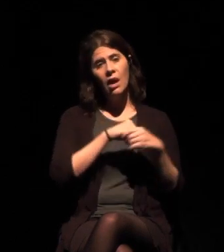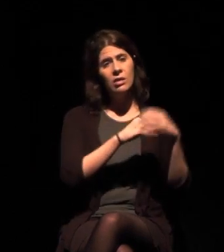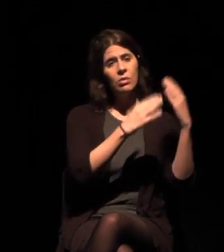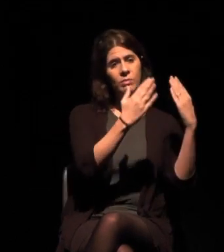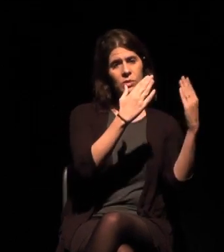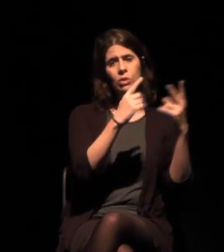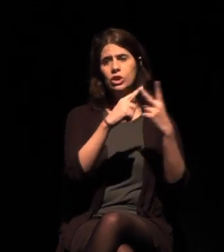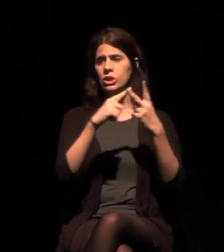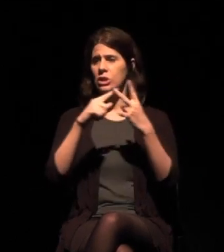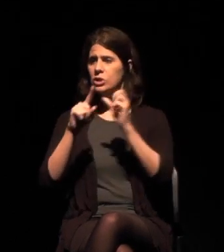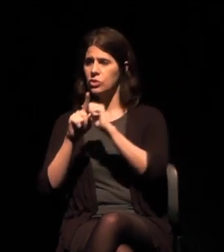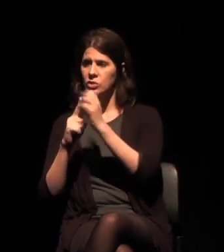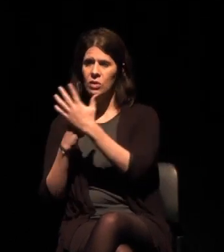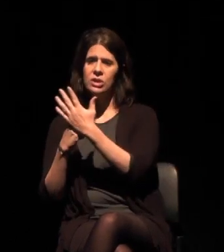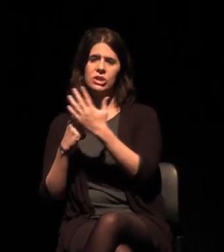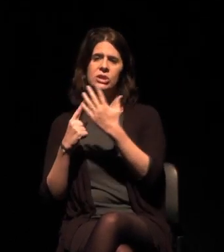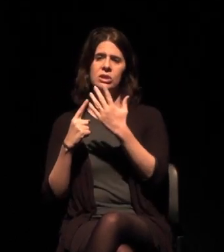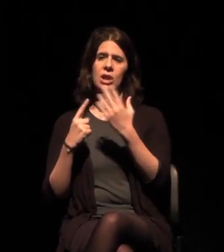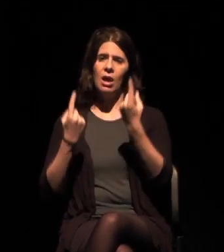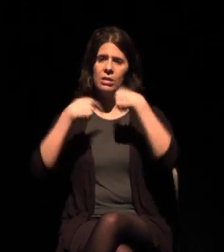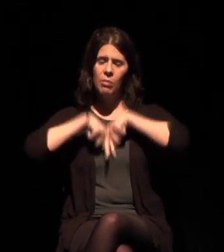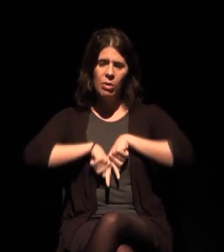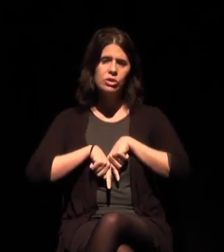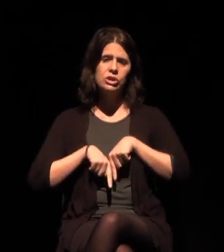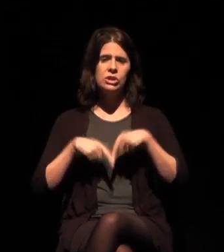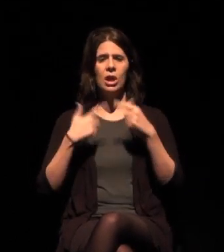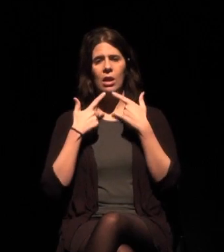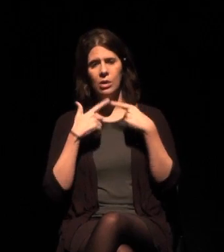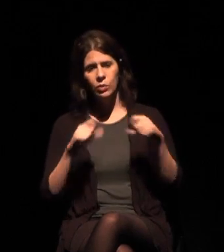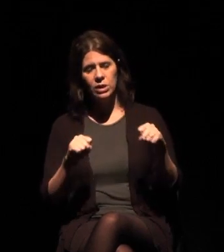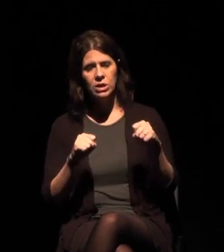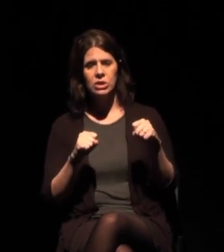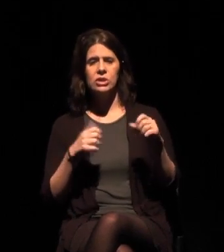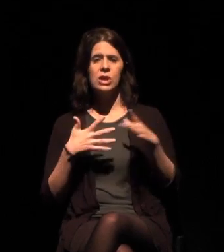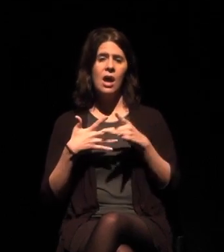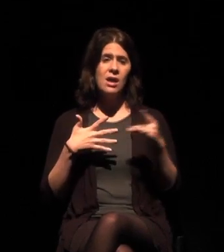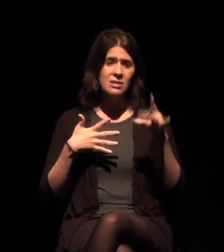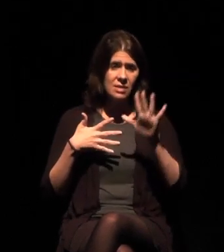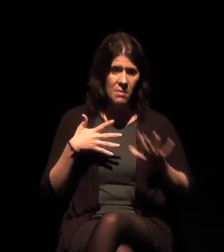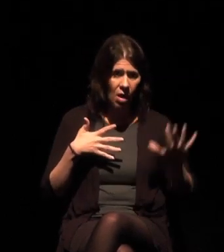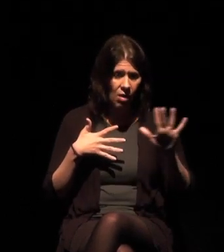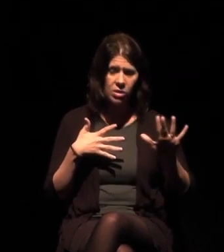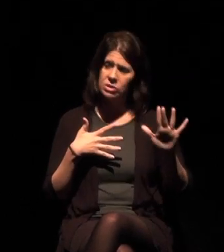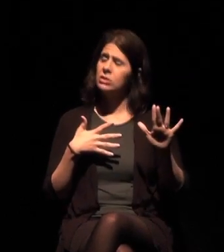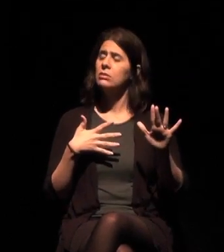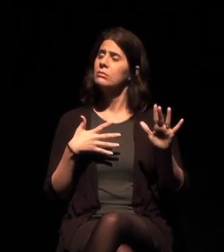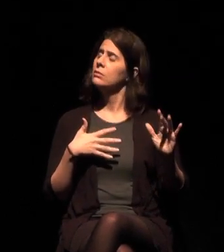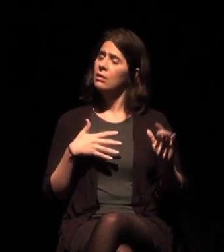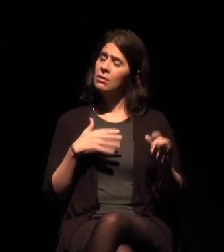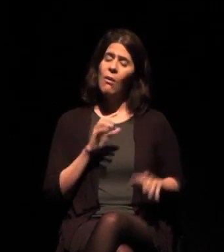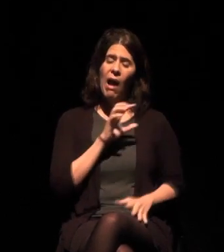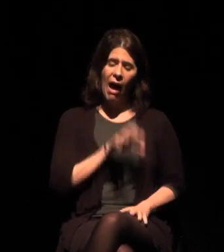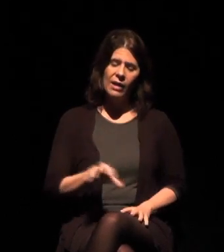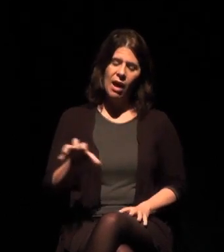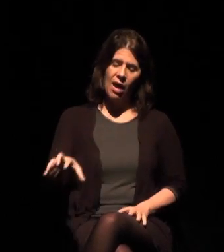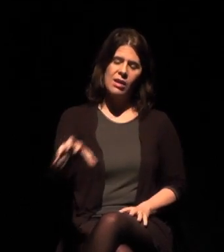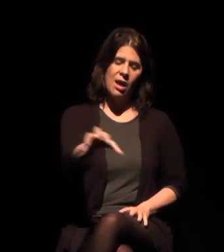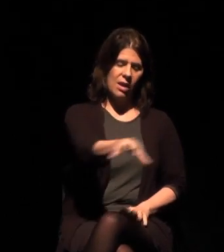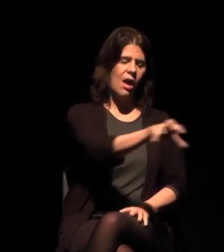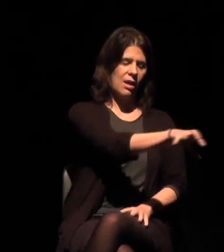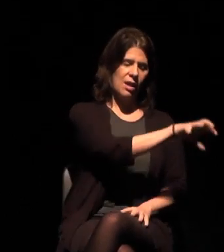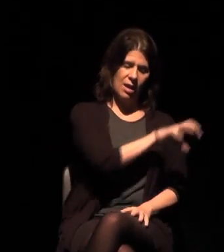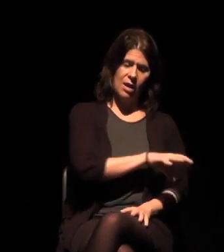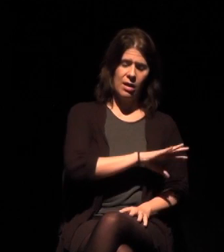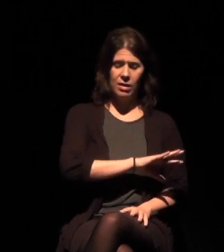tecnologia na linguística na cehop 463 e não porque